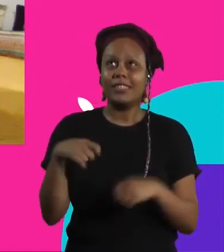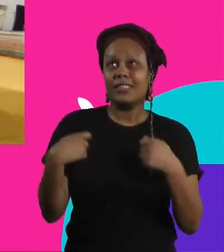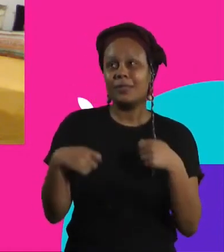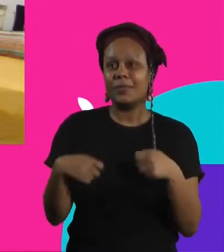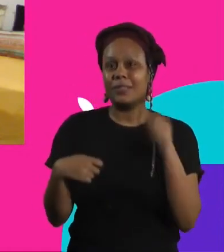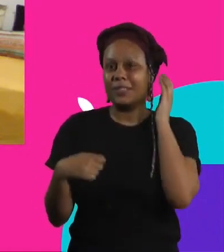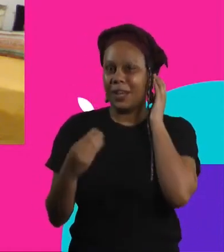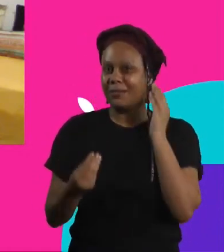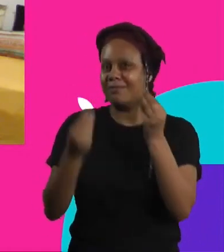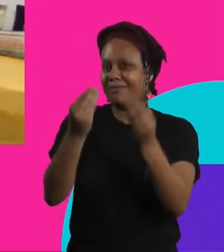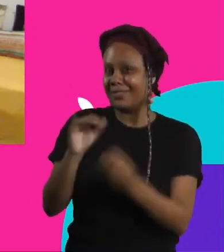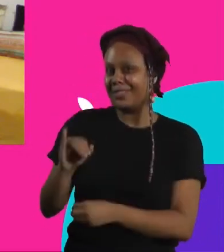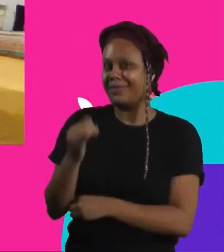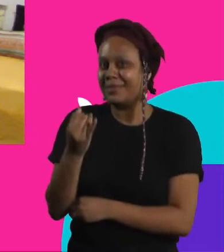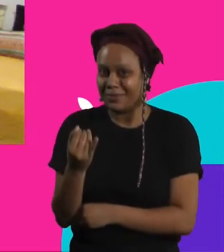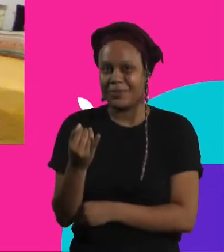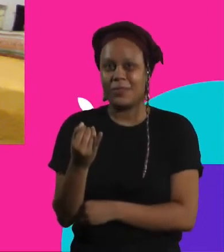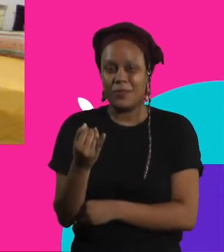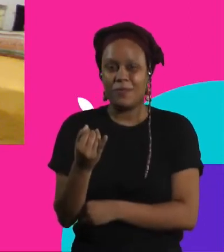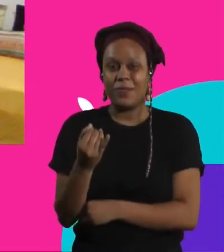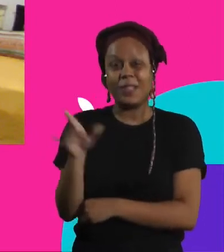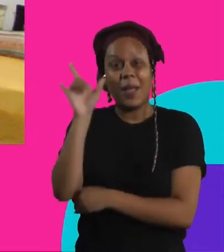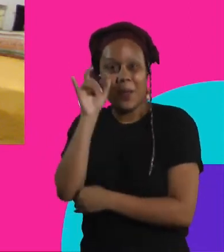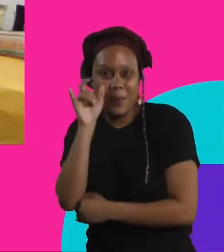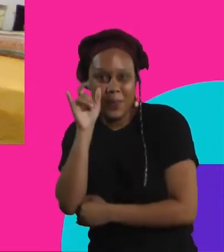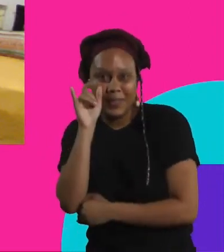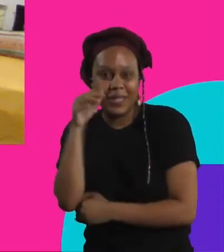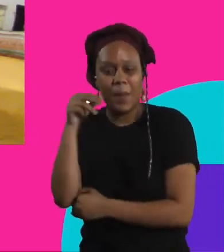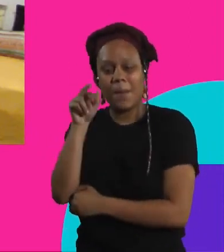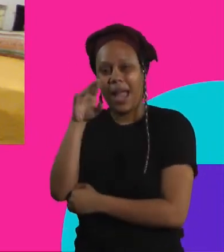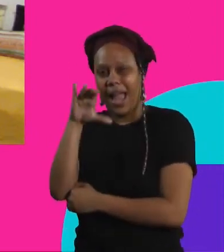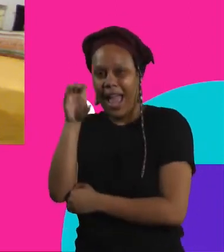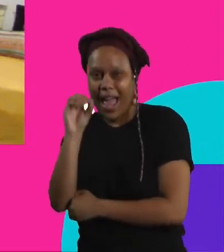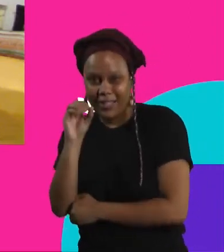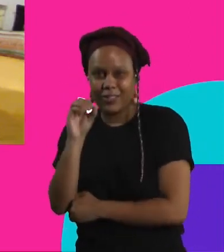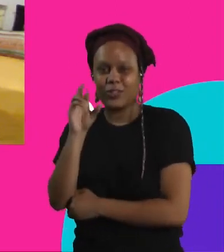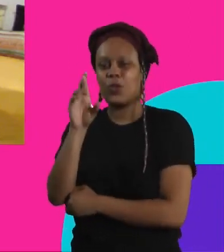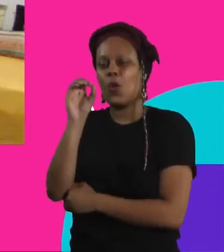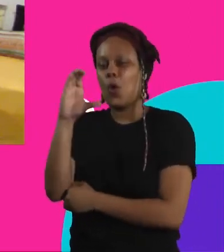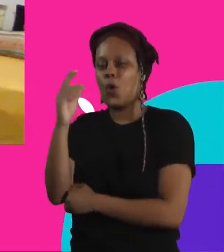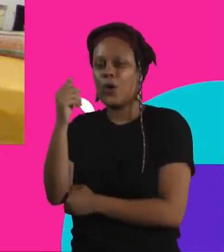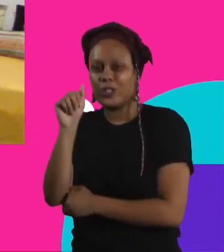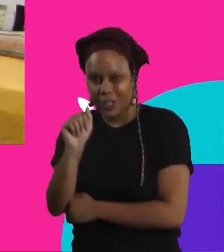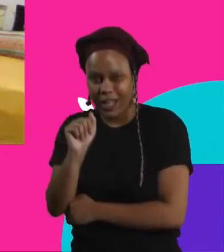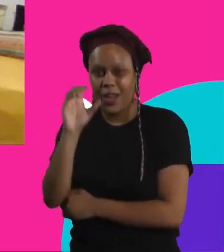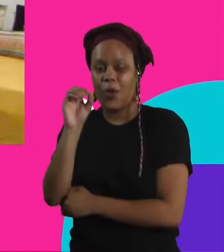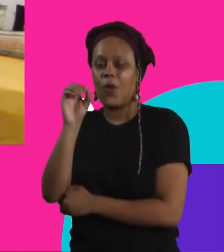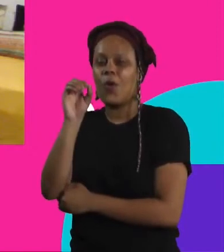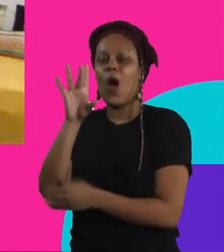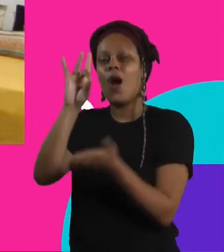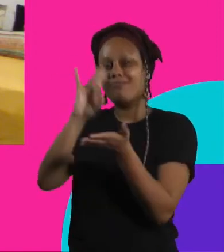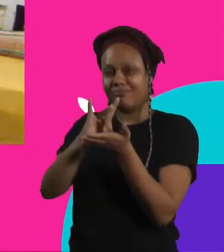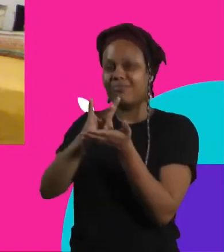vou deixar aproveitar a oportunidade, vou deixar aqui meu Instagram também, marciarrocha.oficial, se quiserem conversar, tirar ideia,